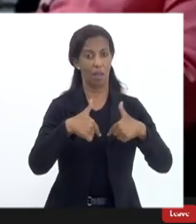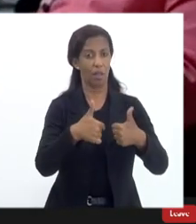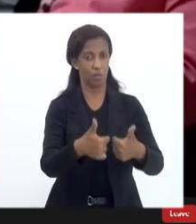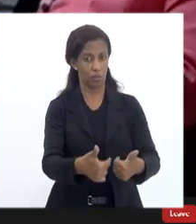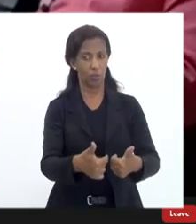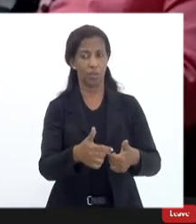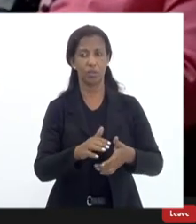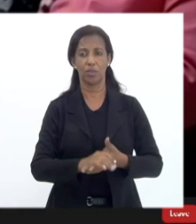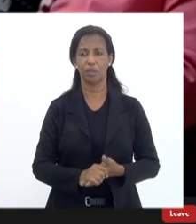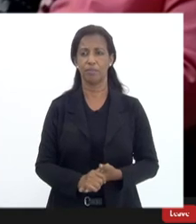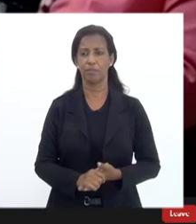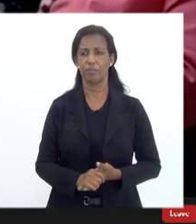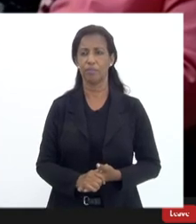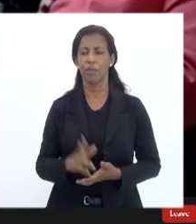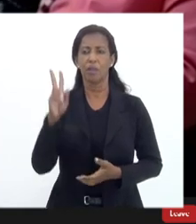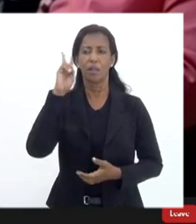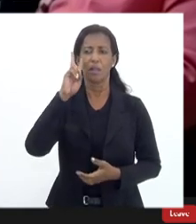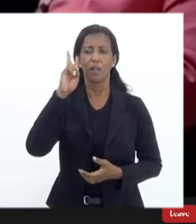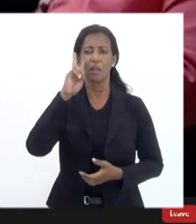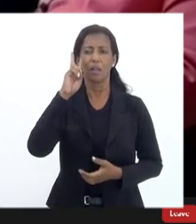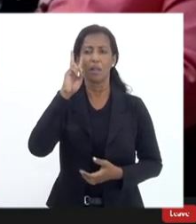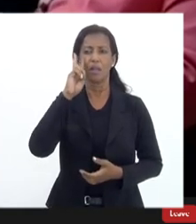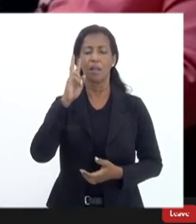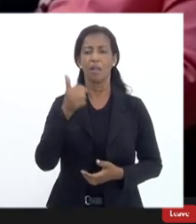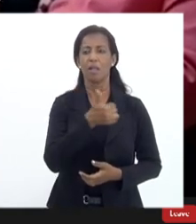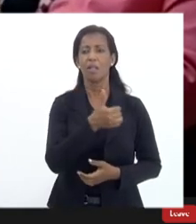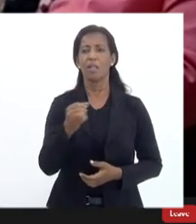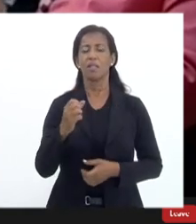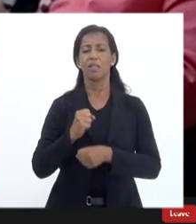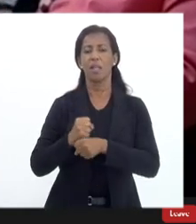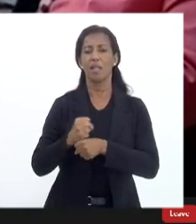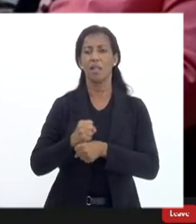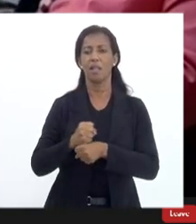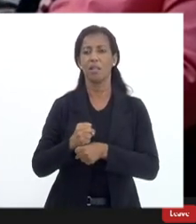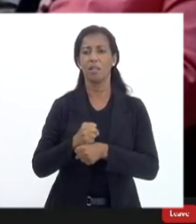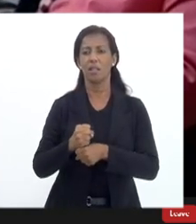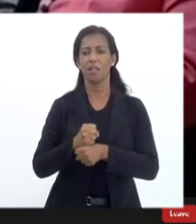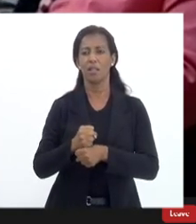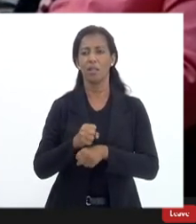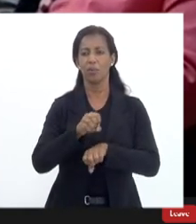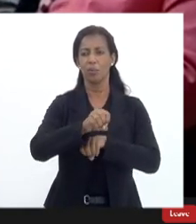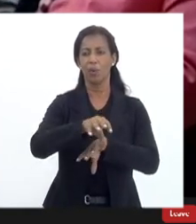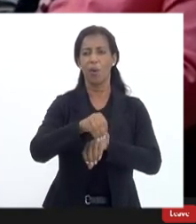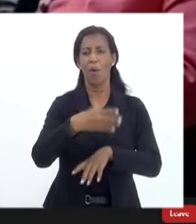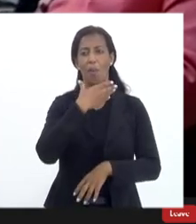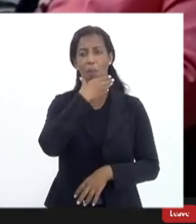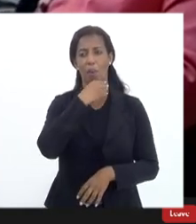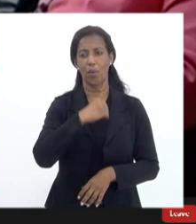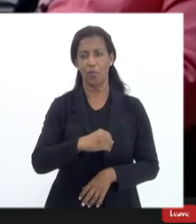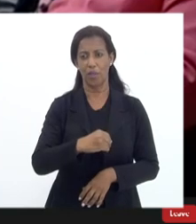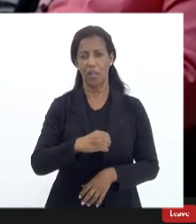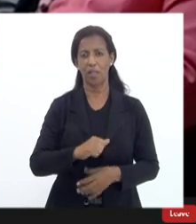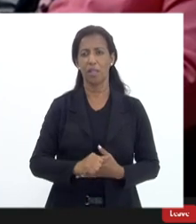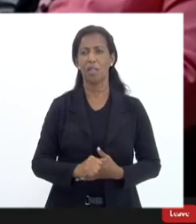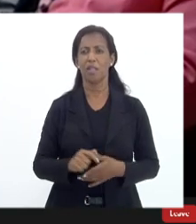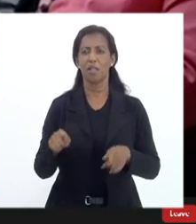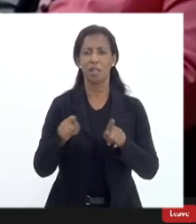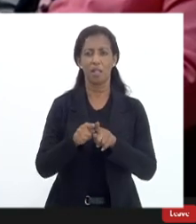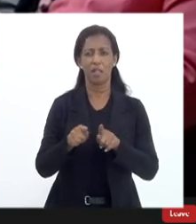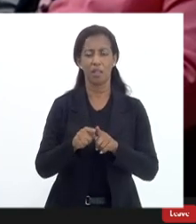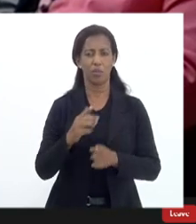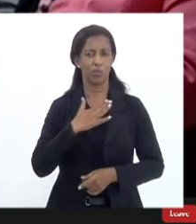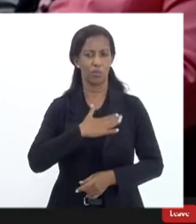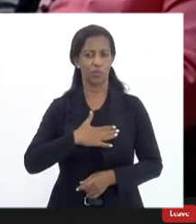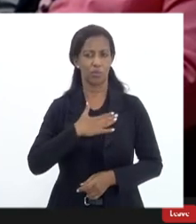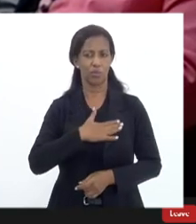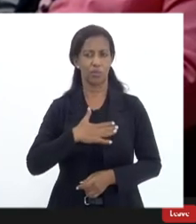né? Lembrando o centenário do nosso grande educador Paulo Freire e que eu gostaria